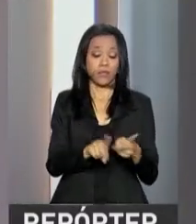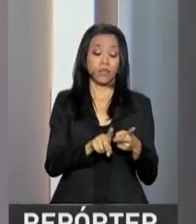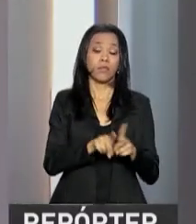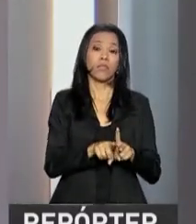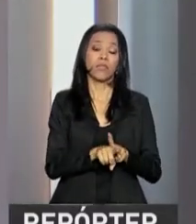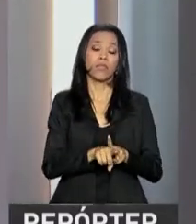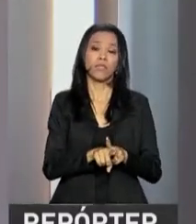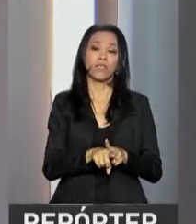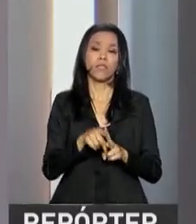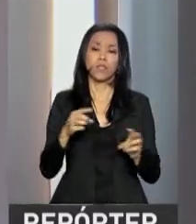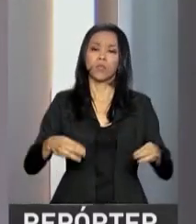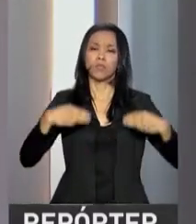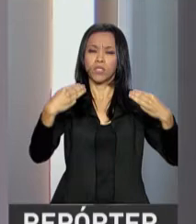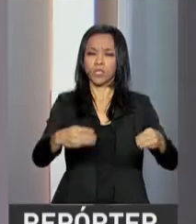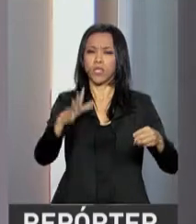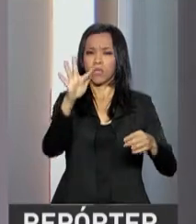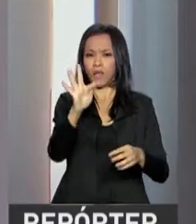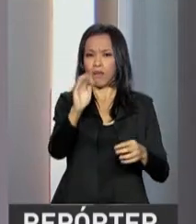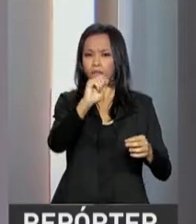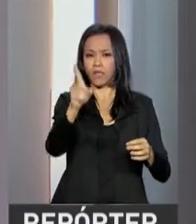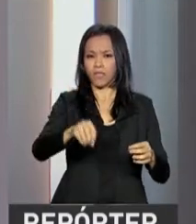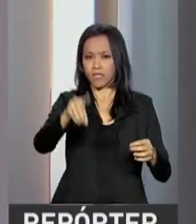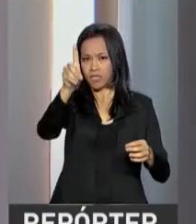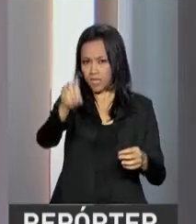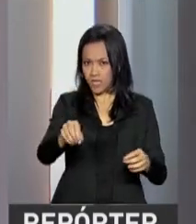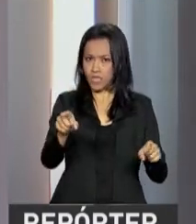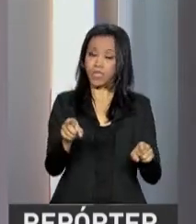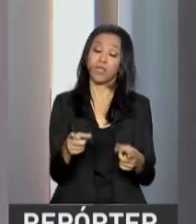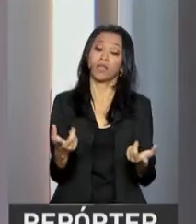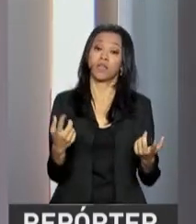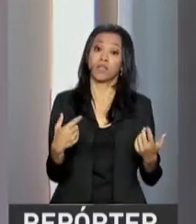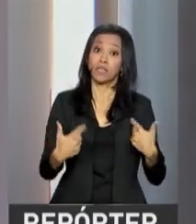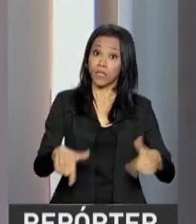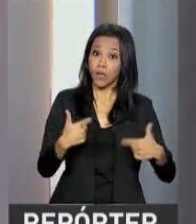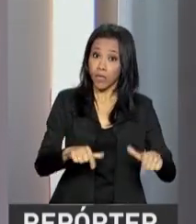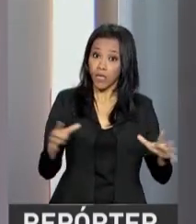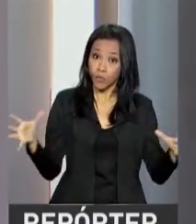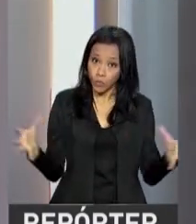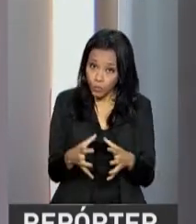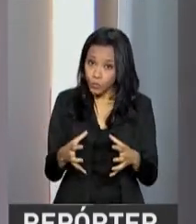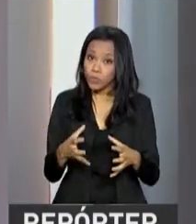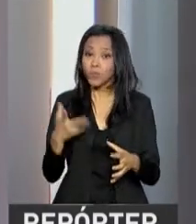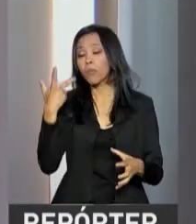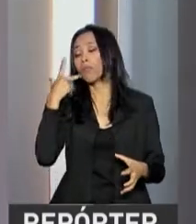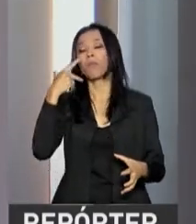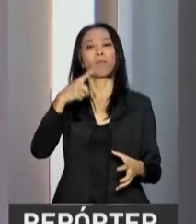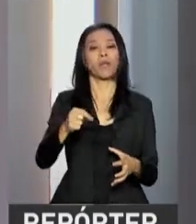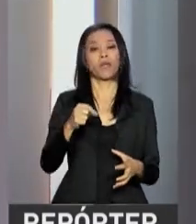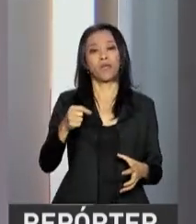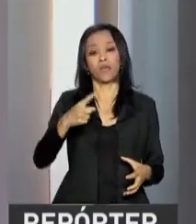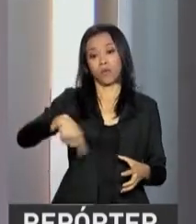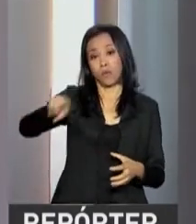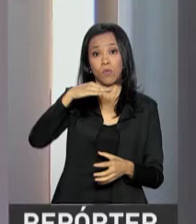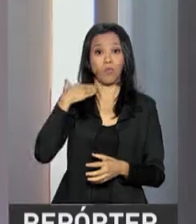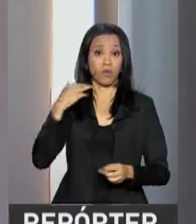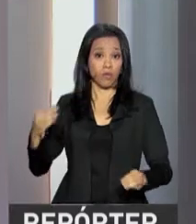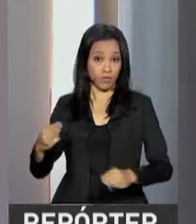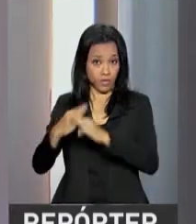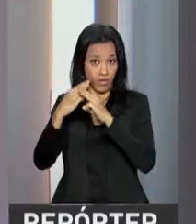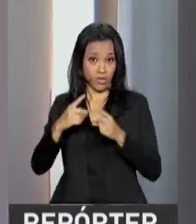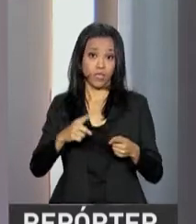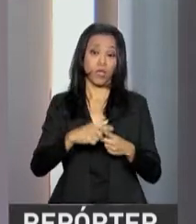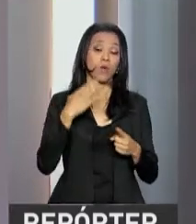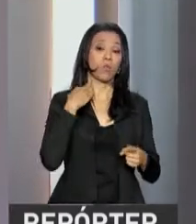da fazenda ministério do planejamento trabalhando em conjunto para que caixa econômica é button